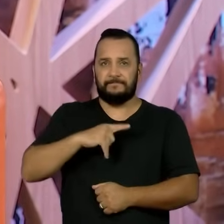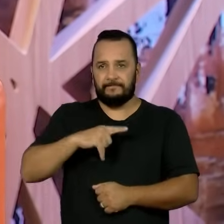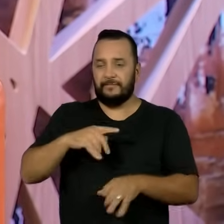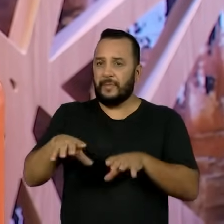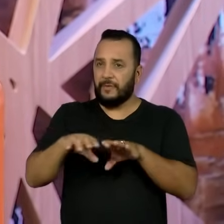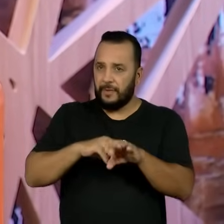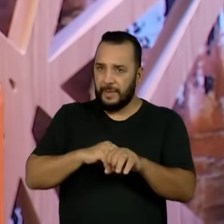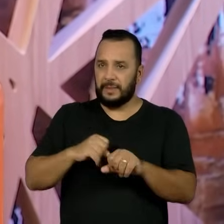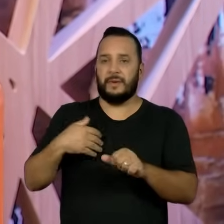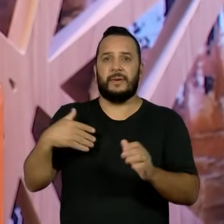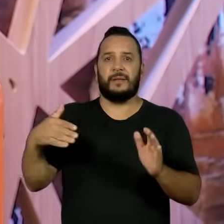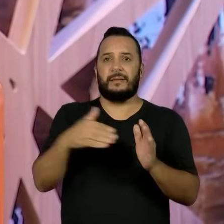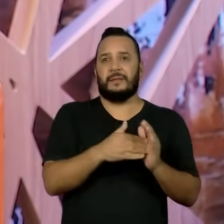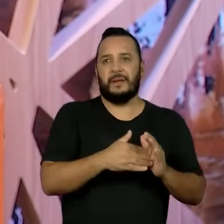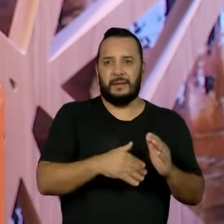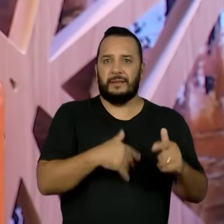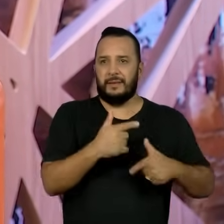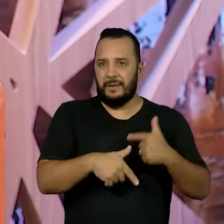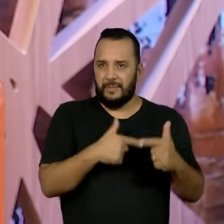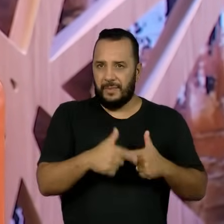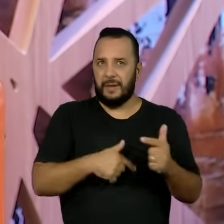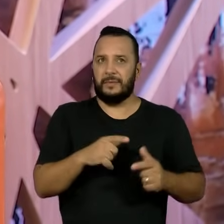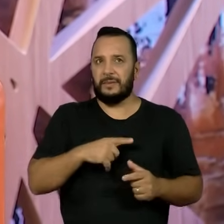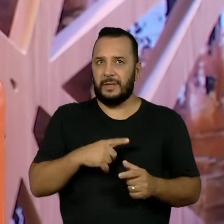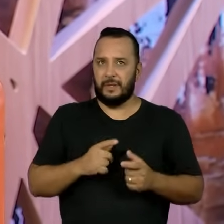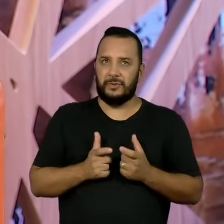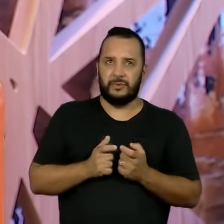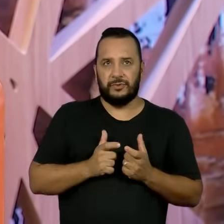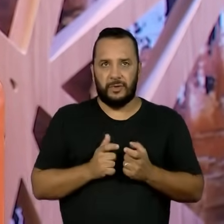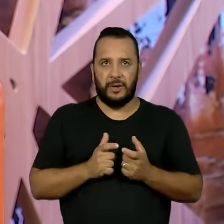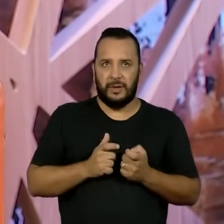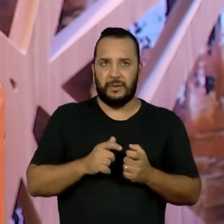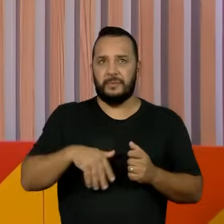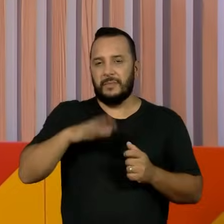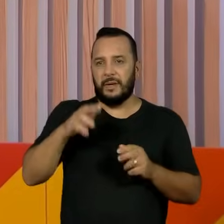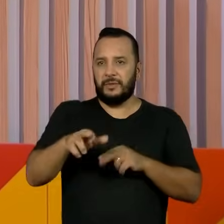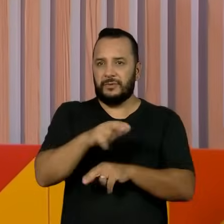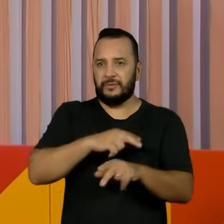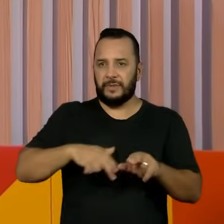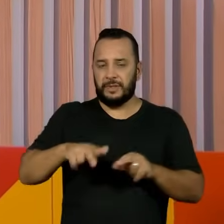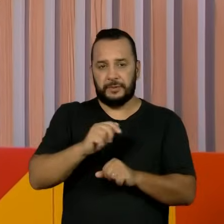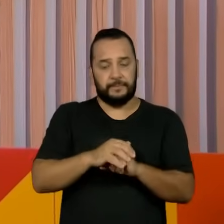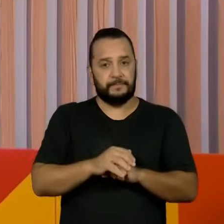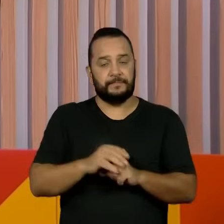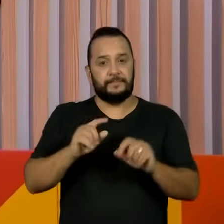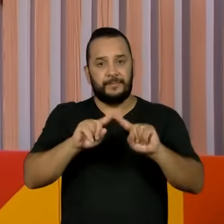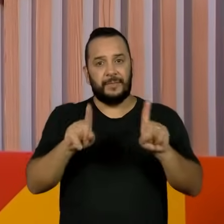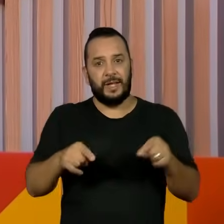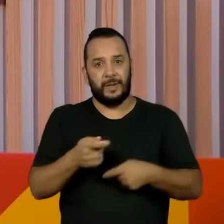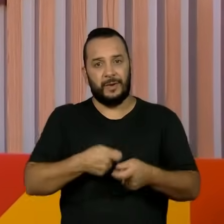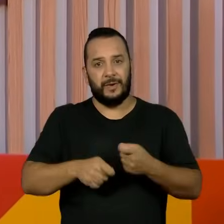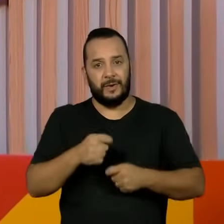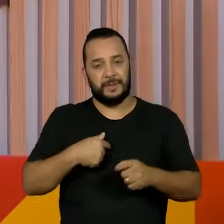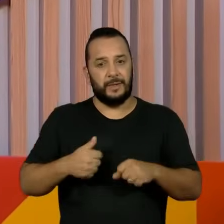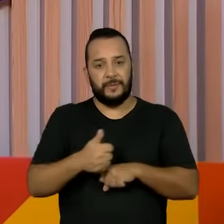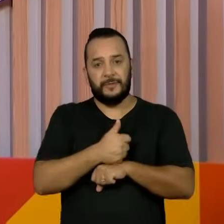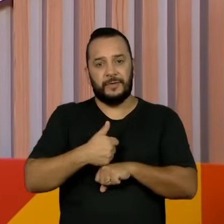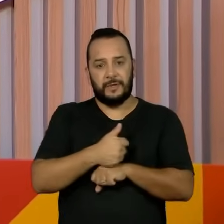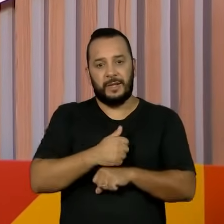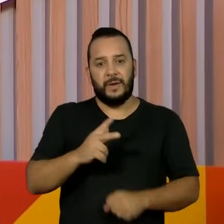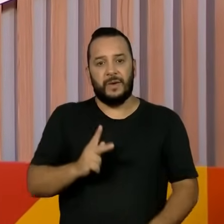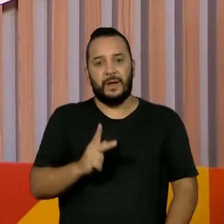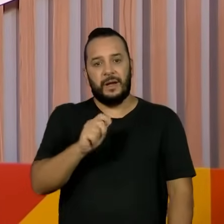até o mercado de trabalho, isso vai resultar em jogos de fato mais diversos. A loja especializada Kabum